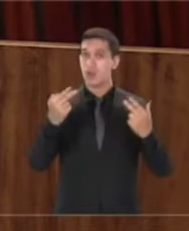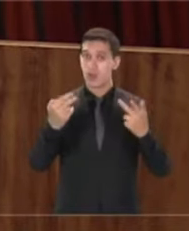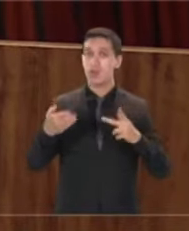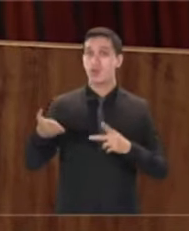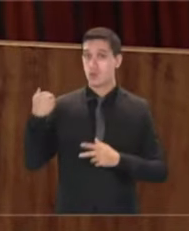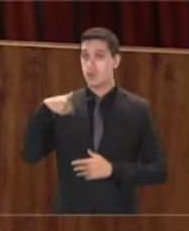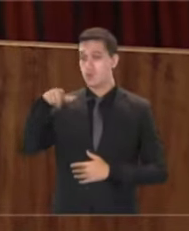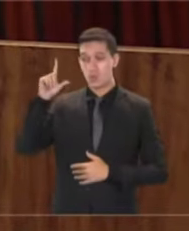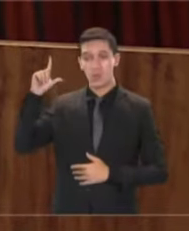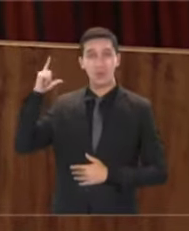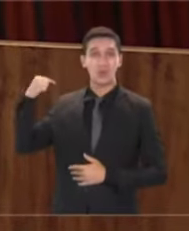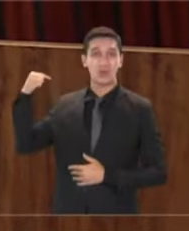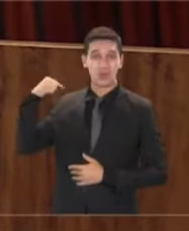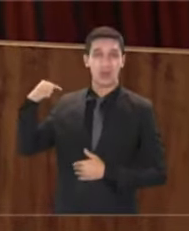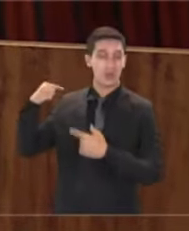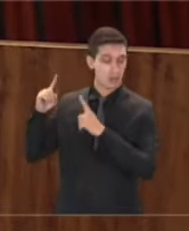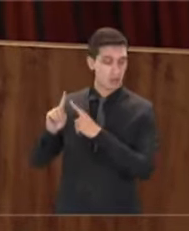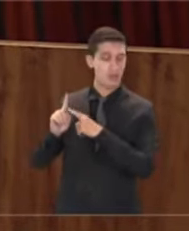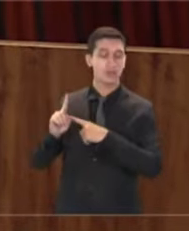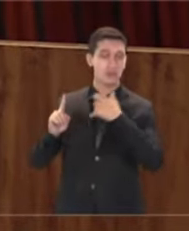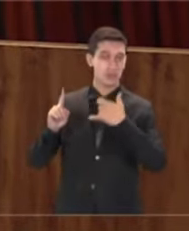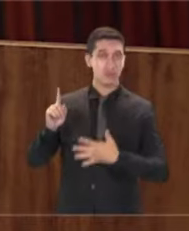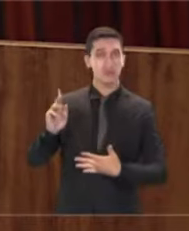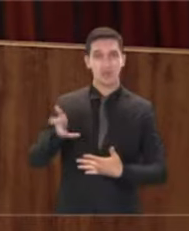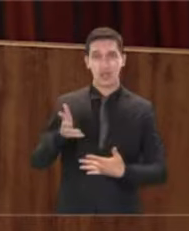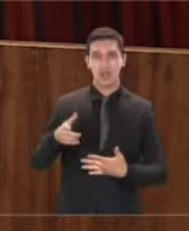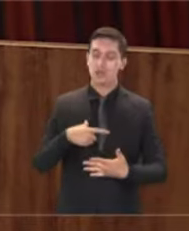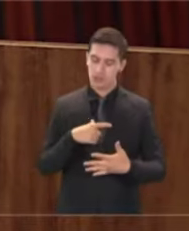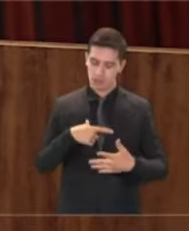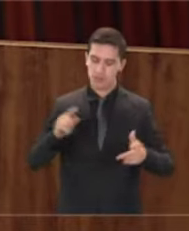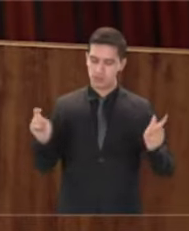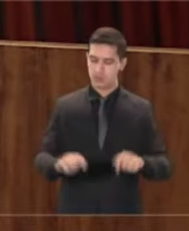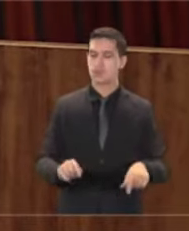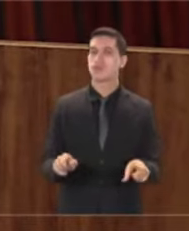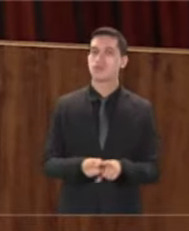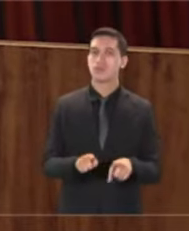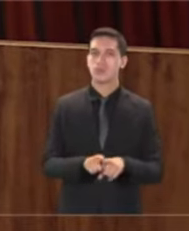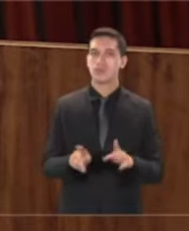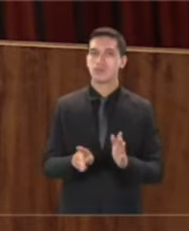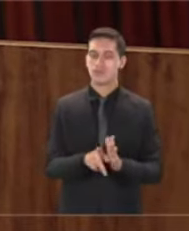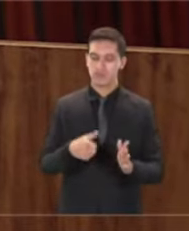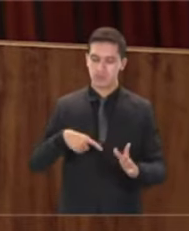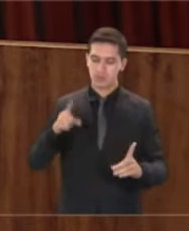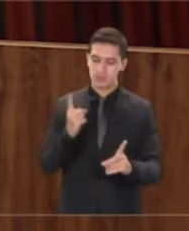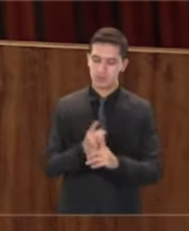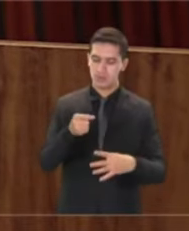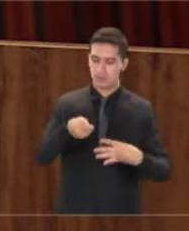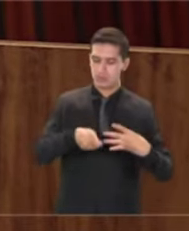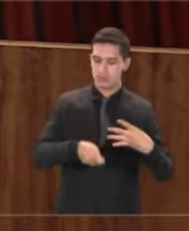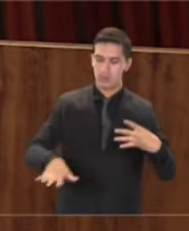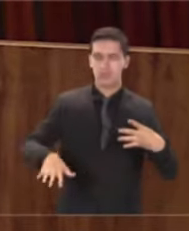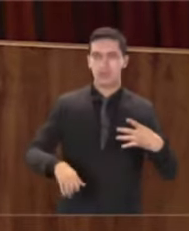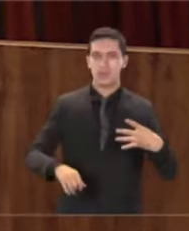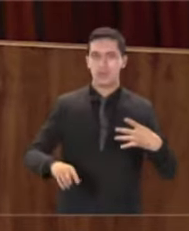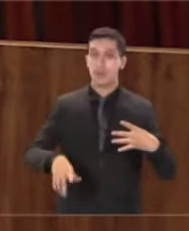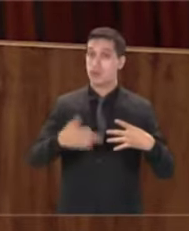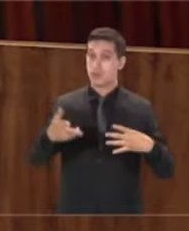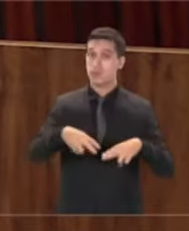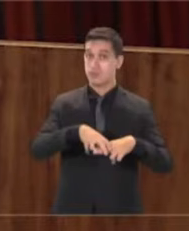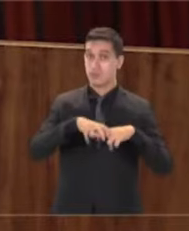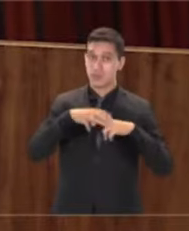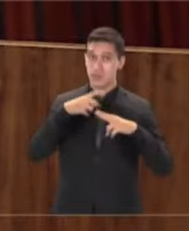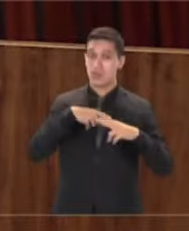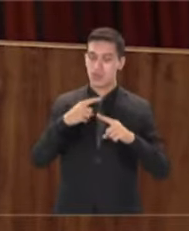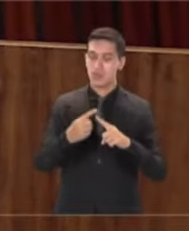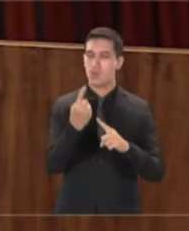anteontem, nas razões que ele expôs, que havia a possibilidade também de se ter jurisprudência. Havia, portanto,